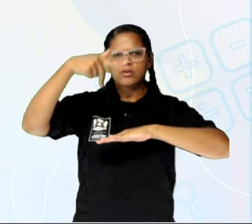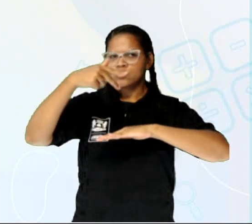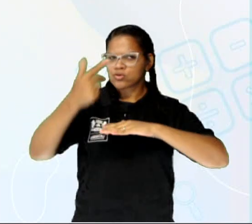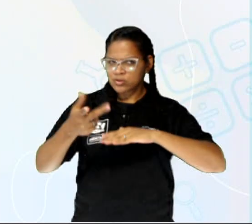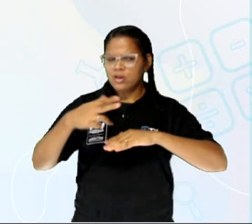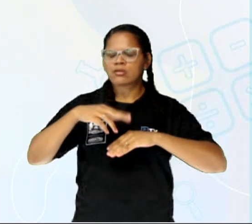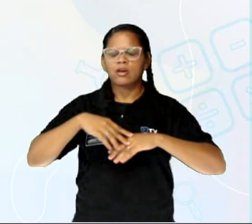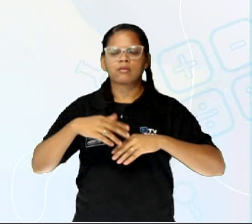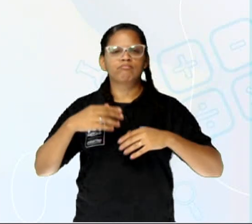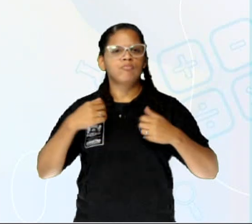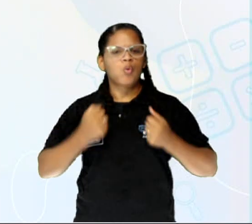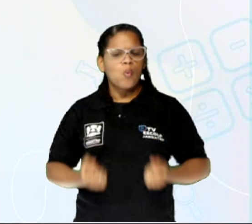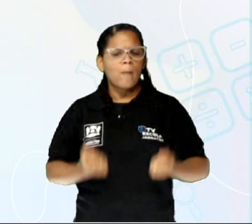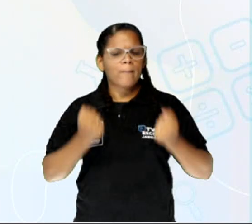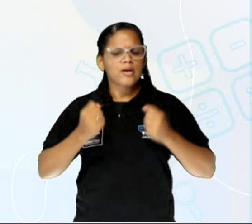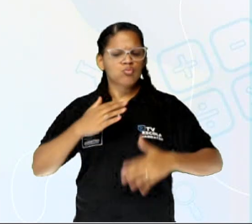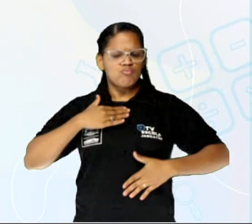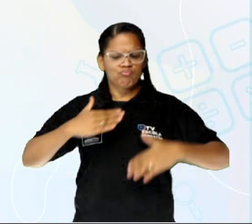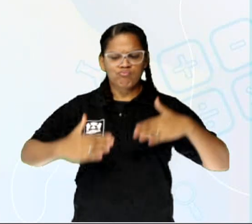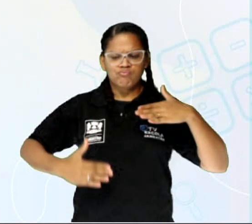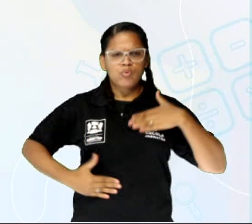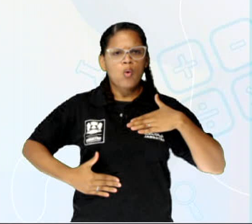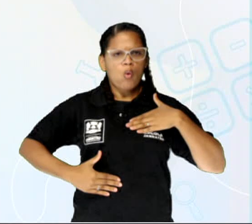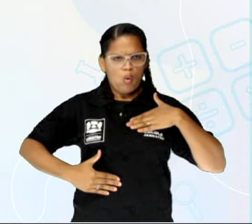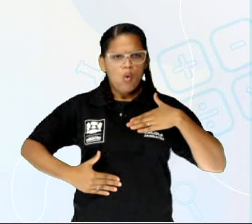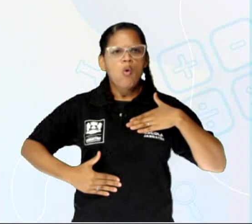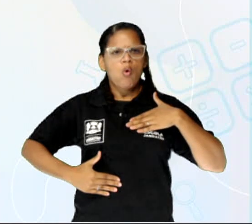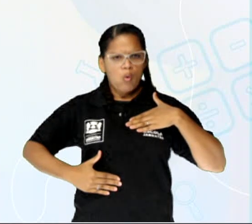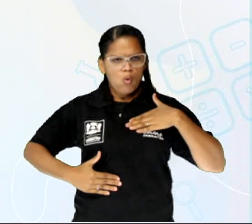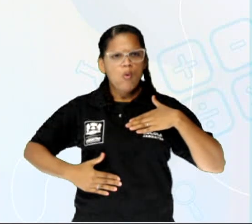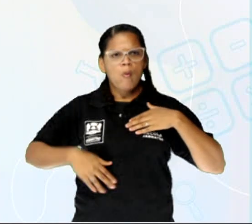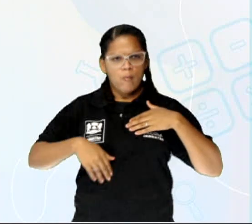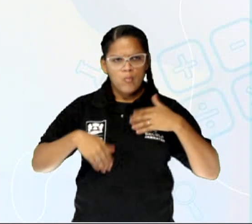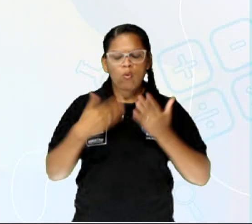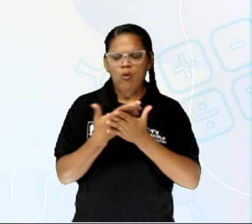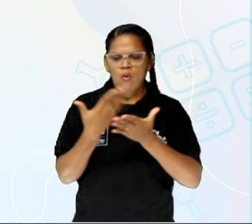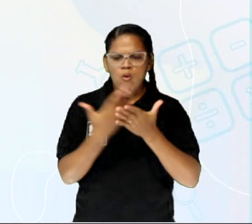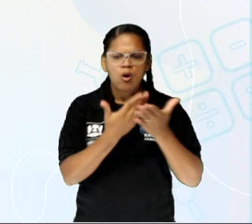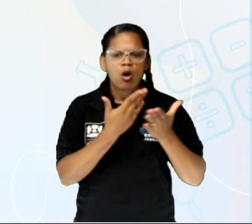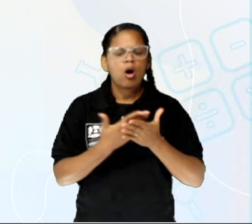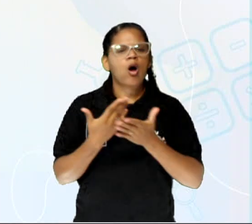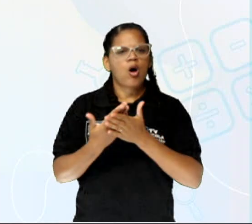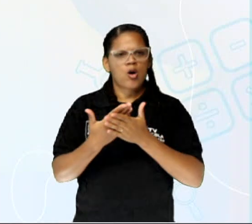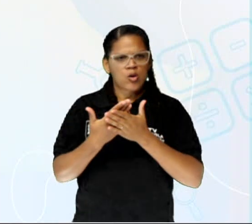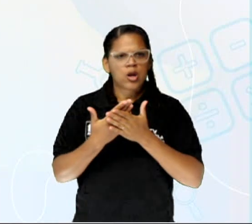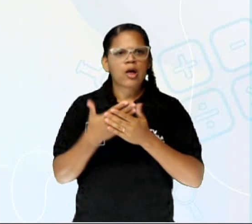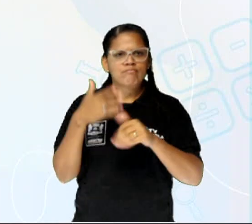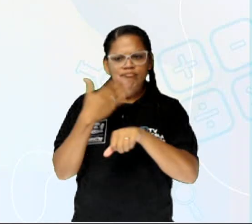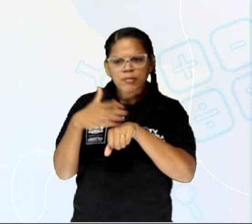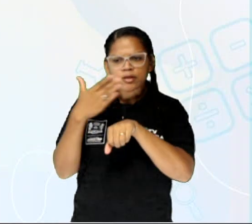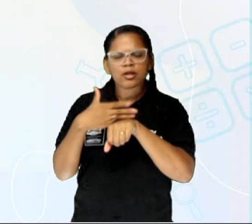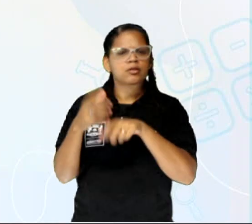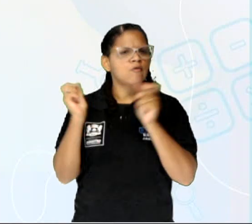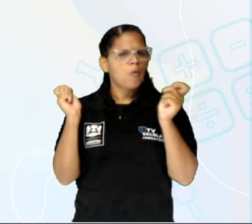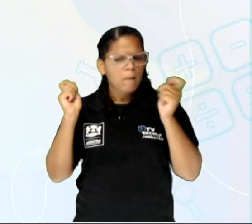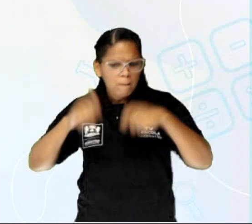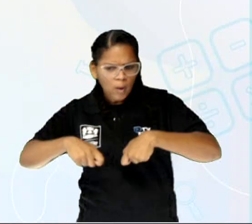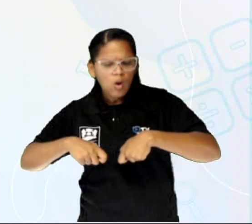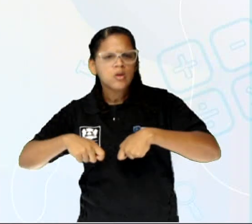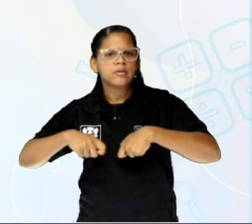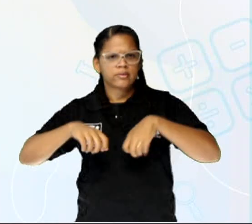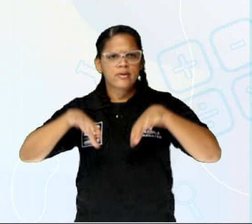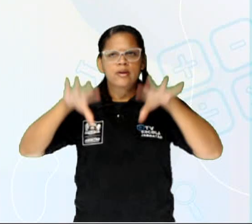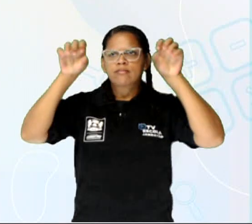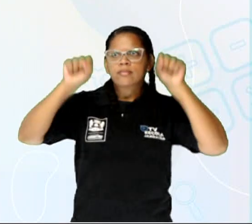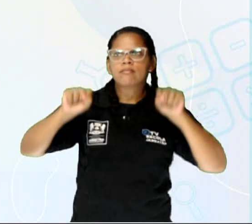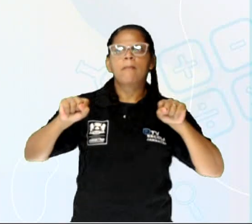do corpo, né, esse peso corporal, essas aulas de exercícios que a gente tem desses movimentos, pode ser na barra, né, pode ser